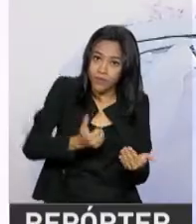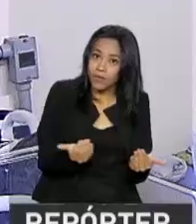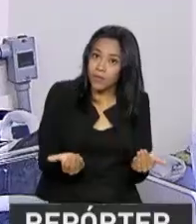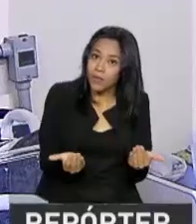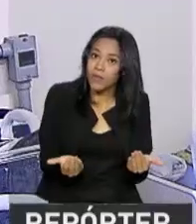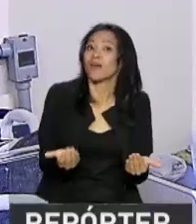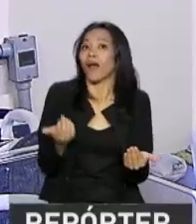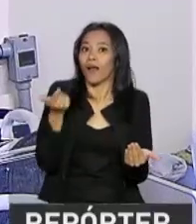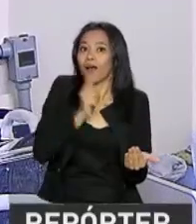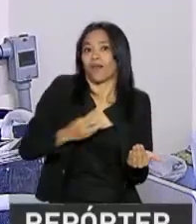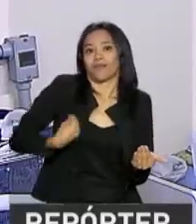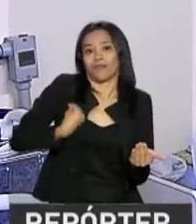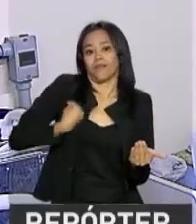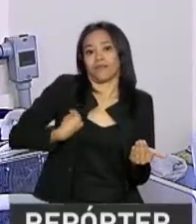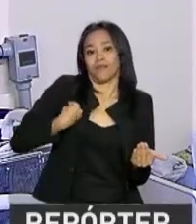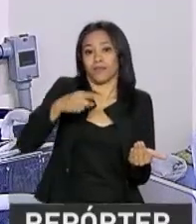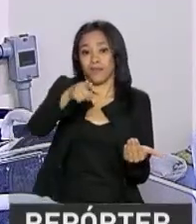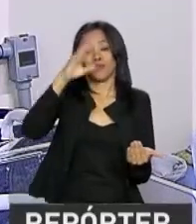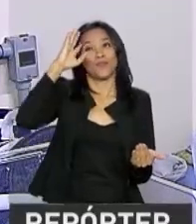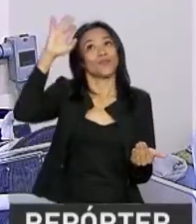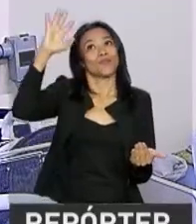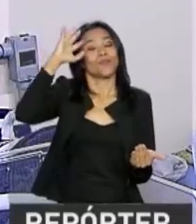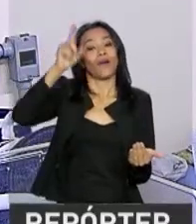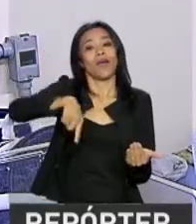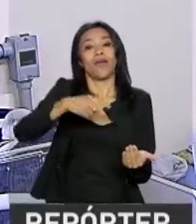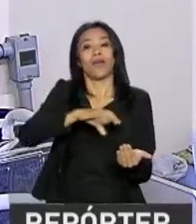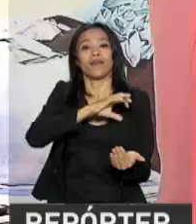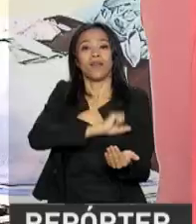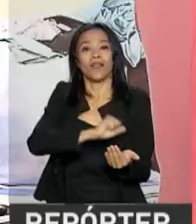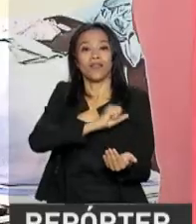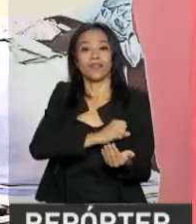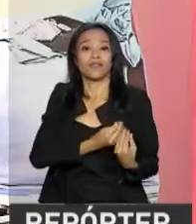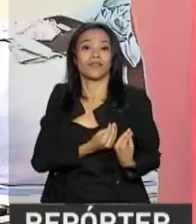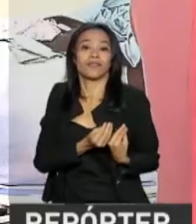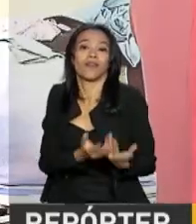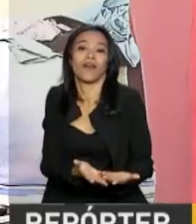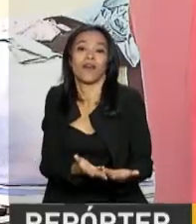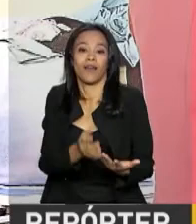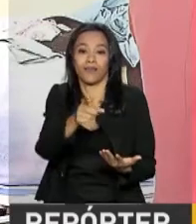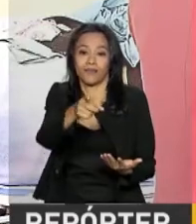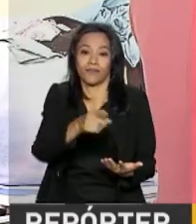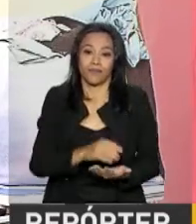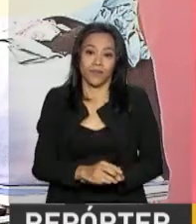pequena. O sonho de Ingrid é poder amamentar a filha. E mama